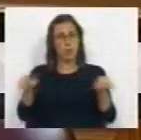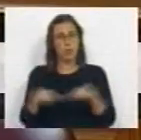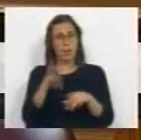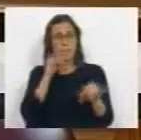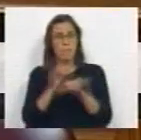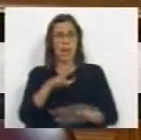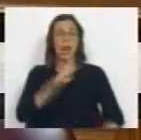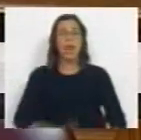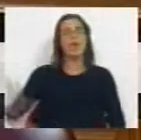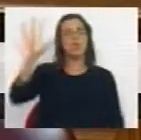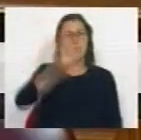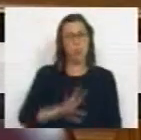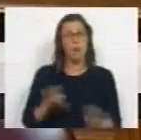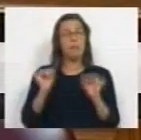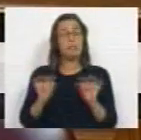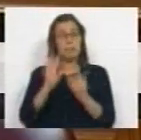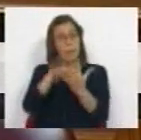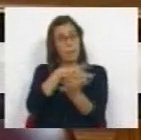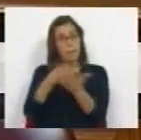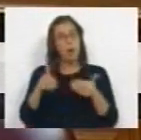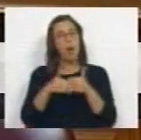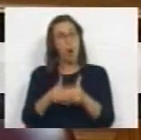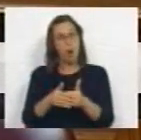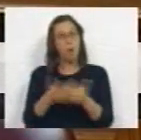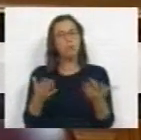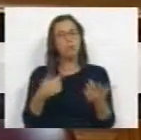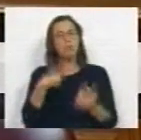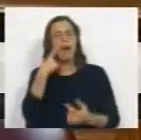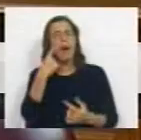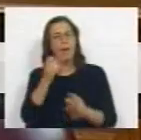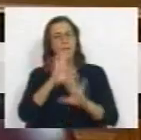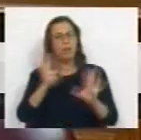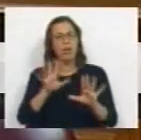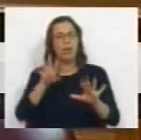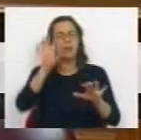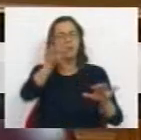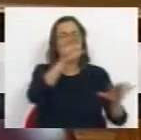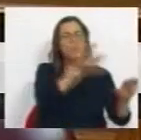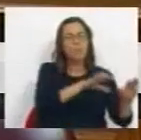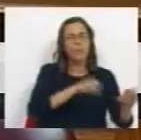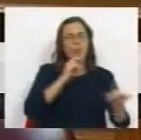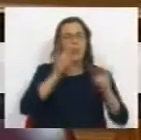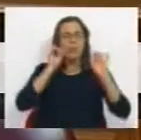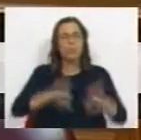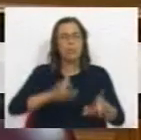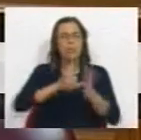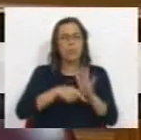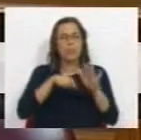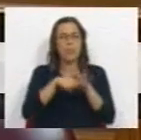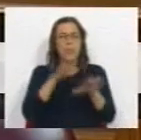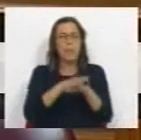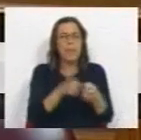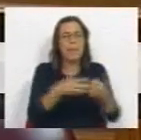marítimo nacional. Ora, e nesse plano de ordenamento estão identificadas as zonas de implementação de projetos de